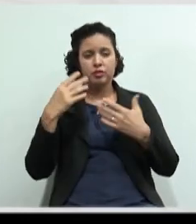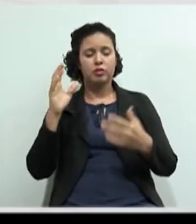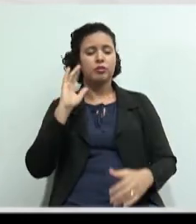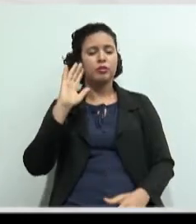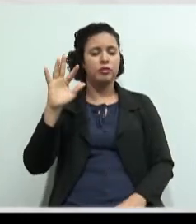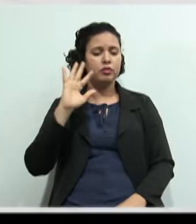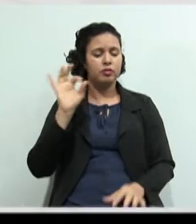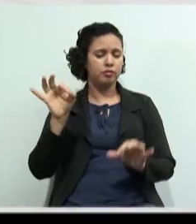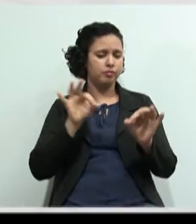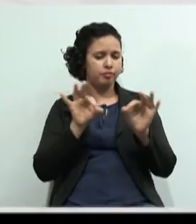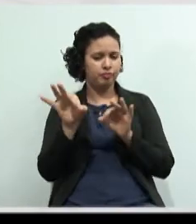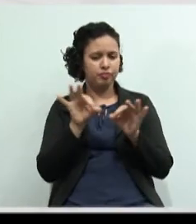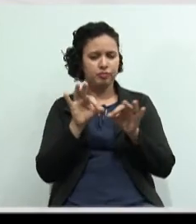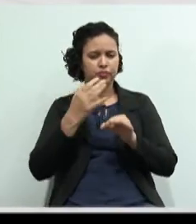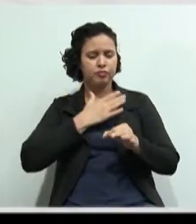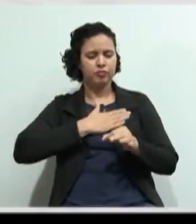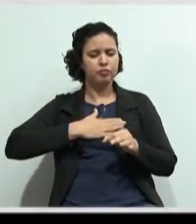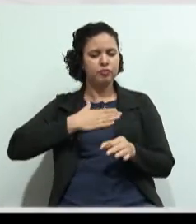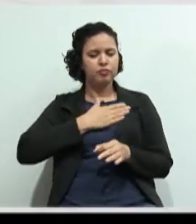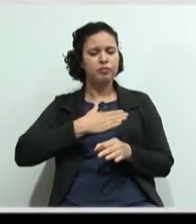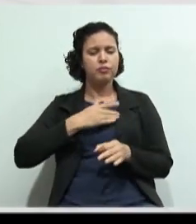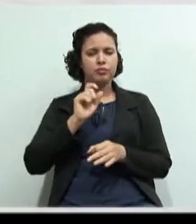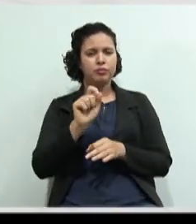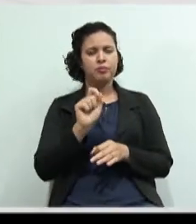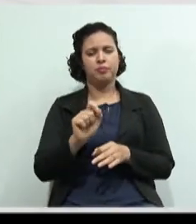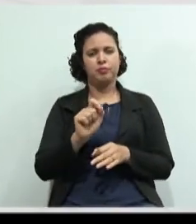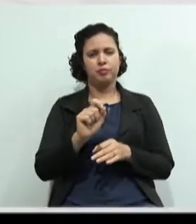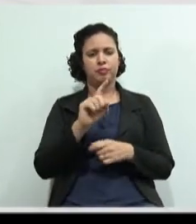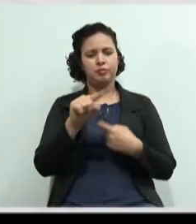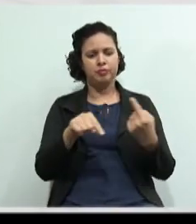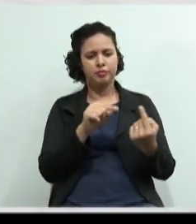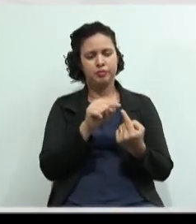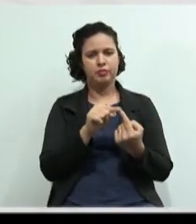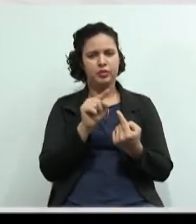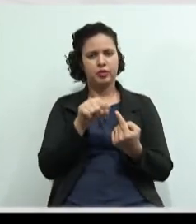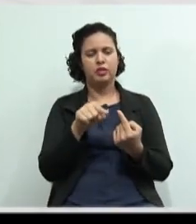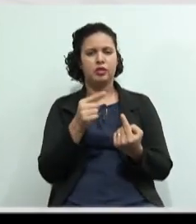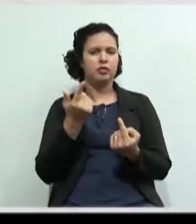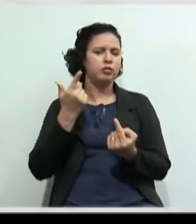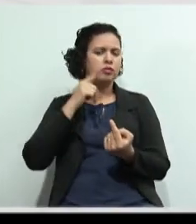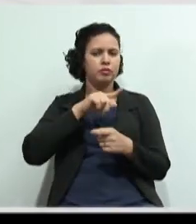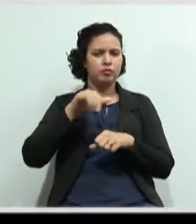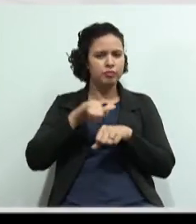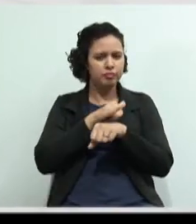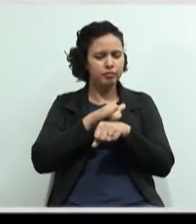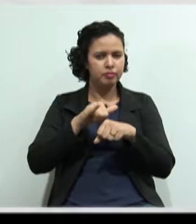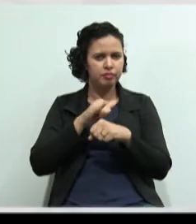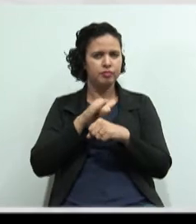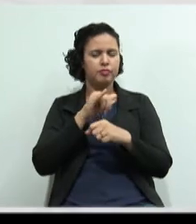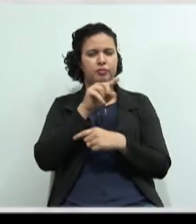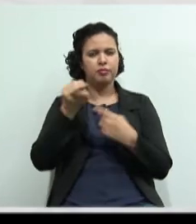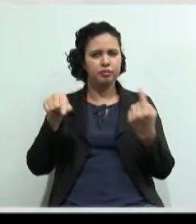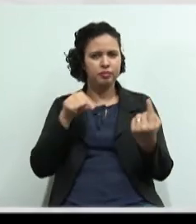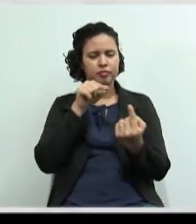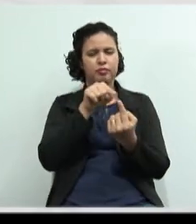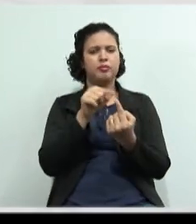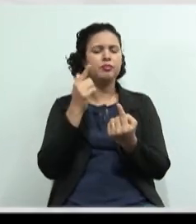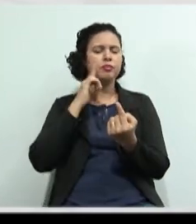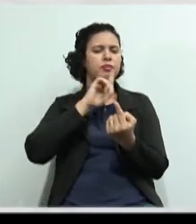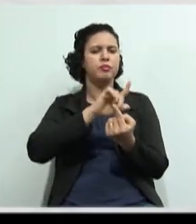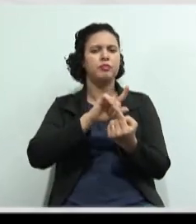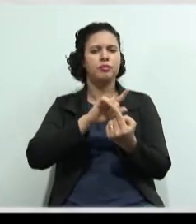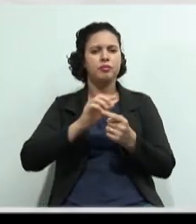filosofia do planejamento da satisfação, o objetivo dela é criar meios para alcançar os objetivos. E aí eu digo para